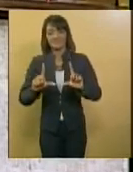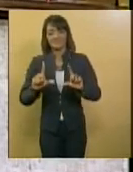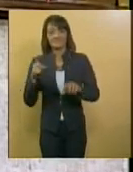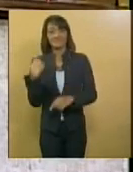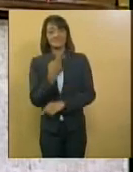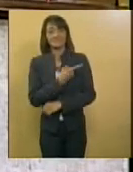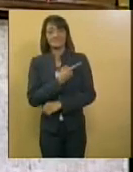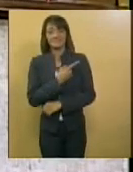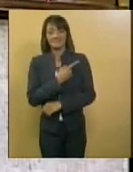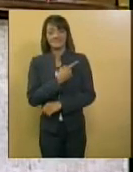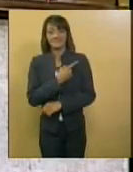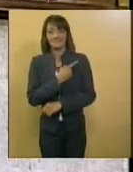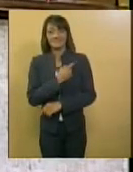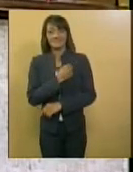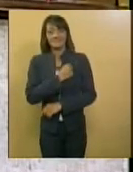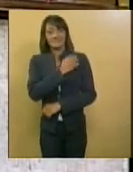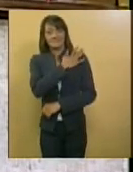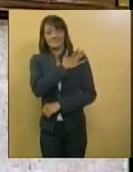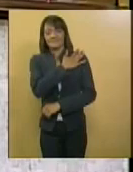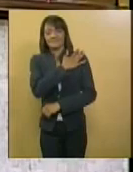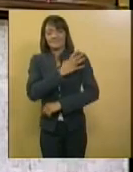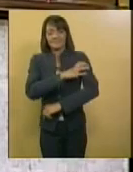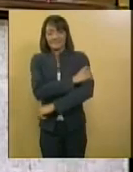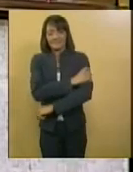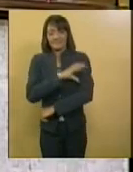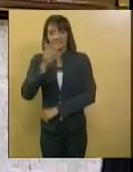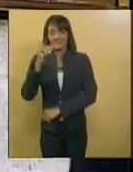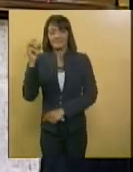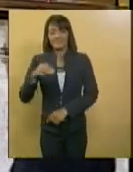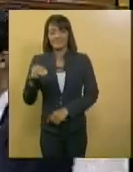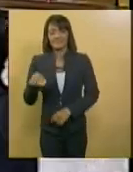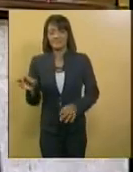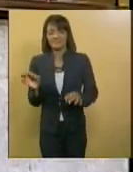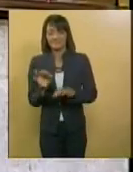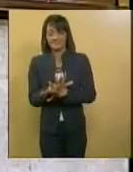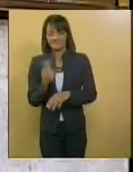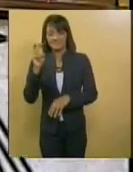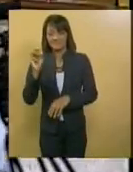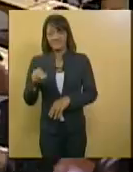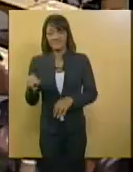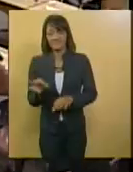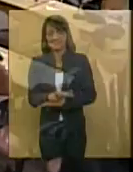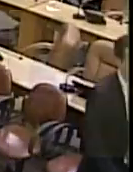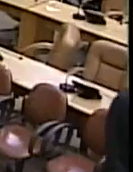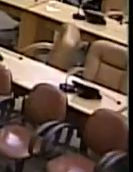ao nosso capitão de fragata, João Batista Barbosa. Daqui a 10 minutos. 5 minutos.